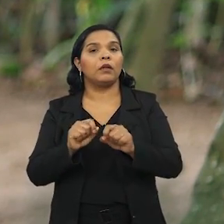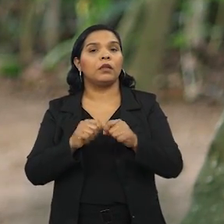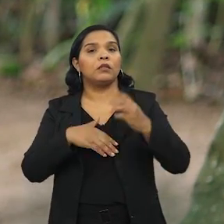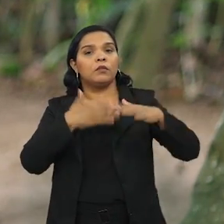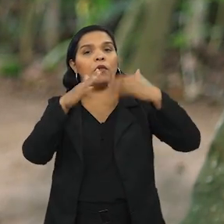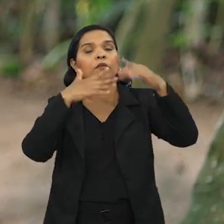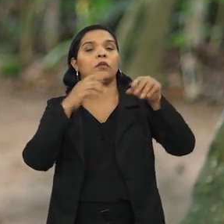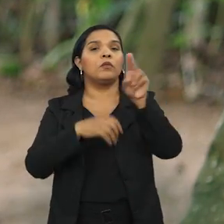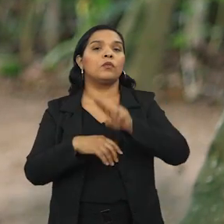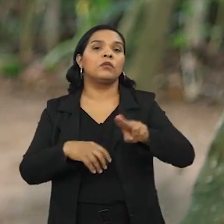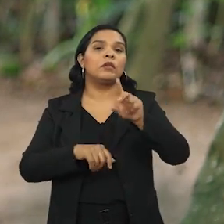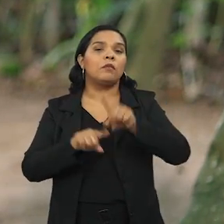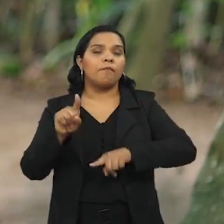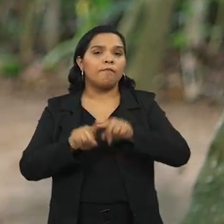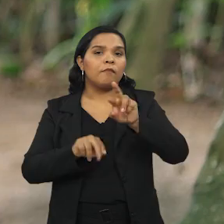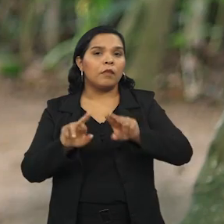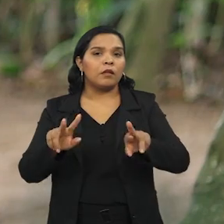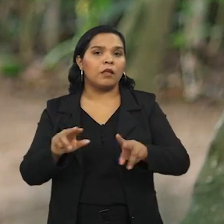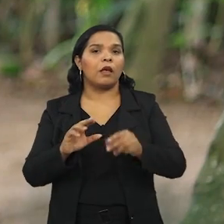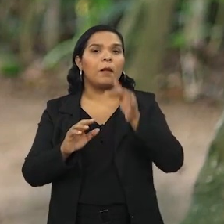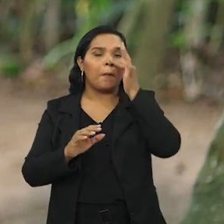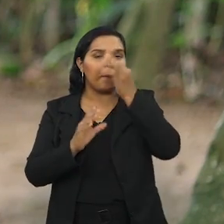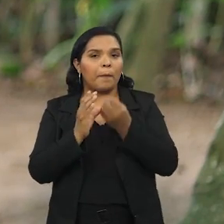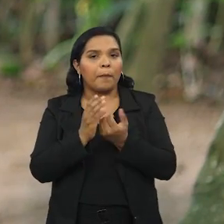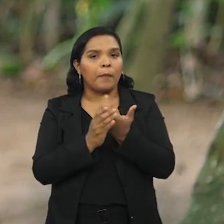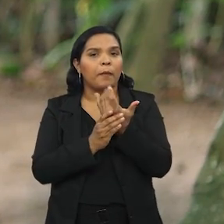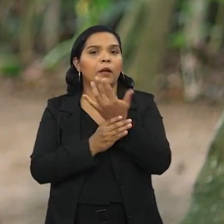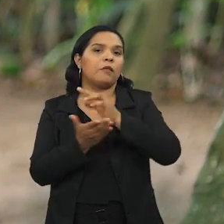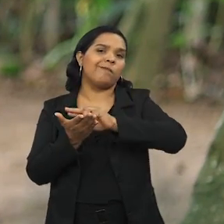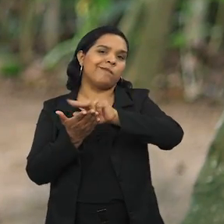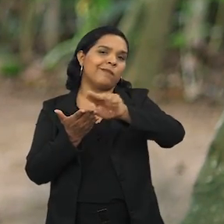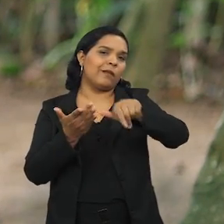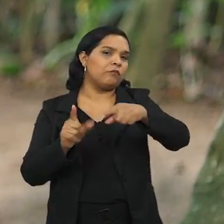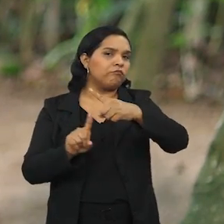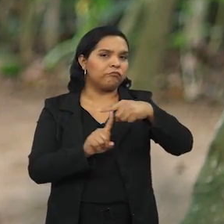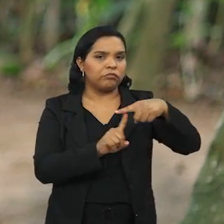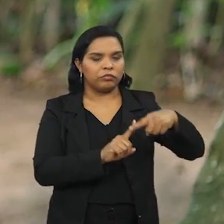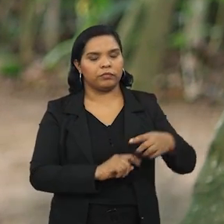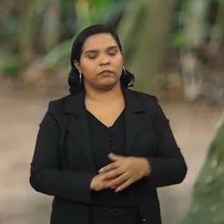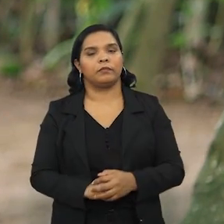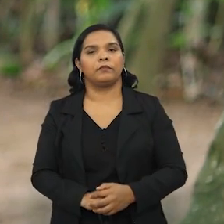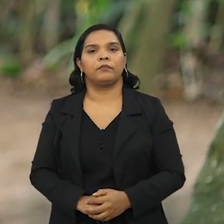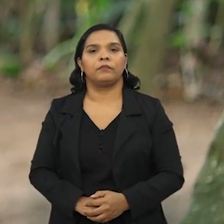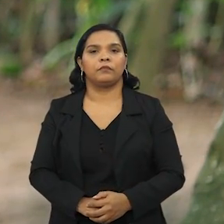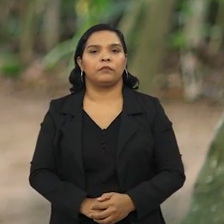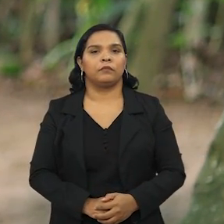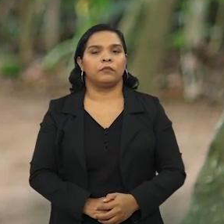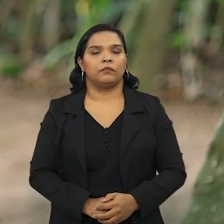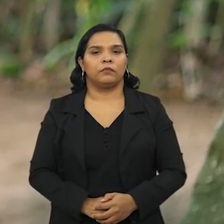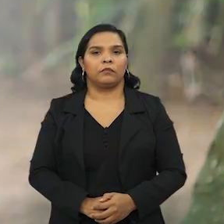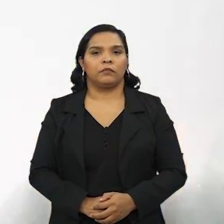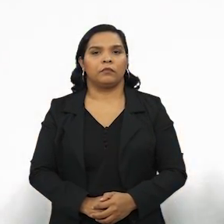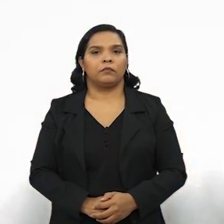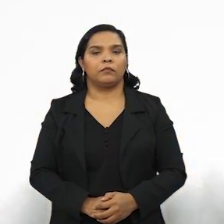Os extratos são desenvolvidos usando como matéria-prima plantas como hortelã, manjericão e alecrim.